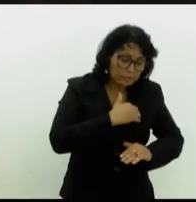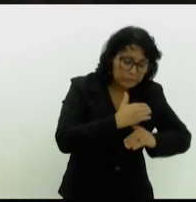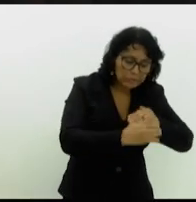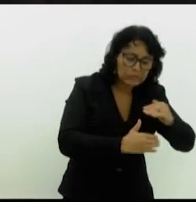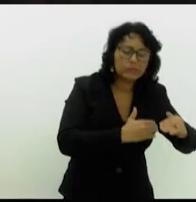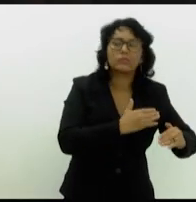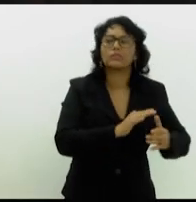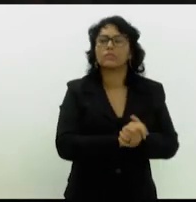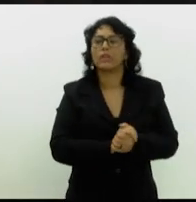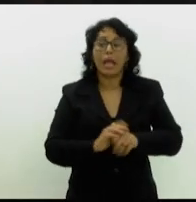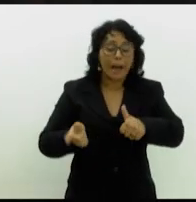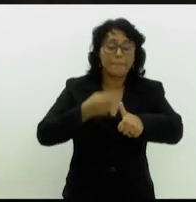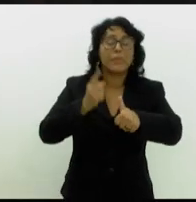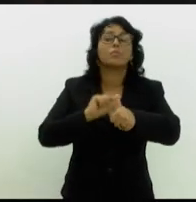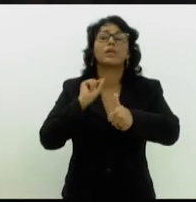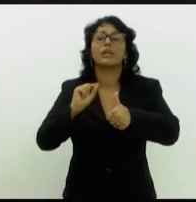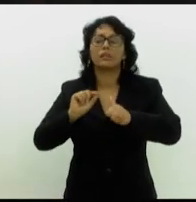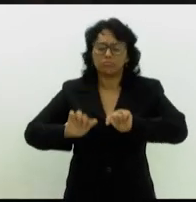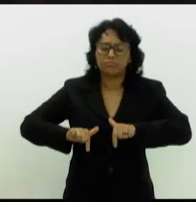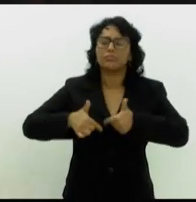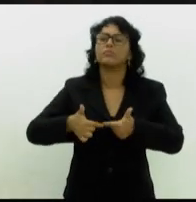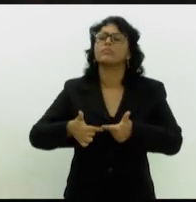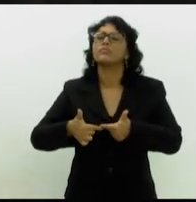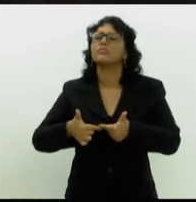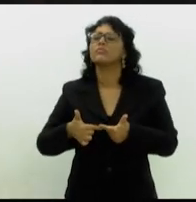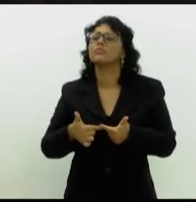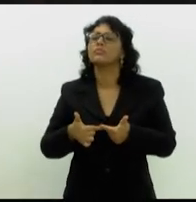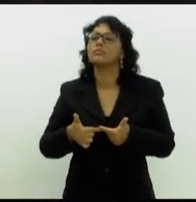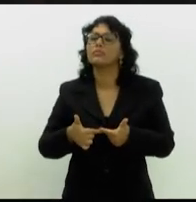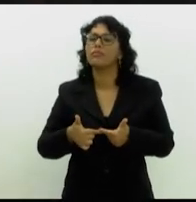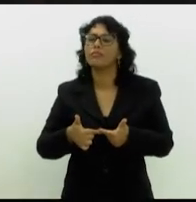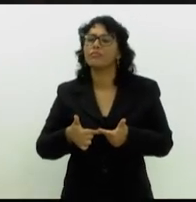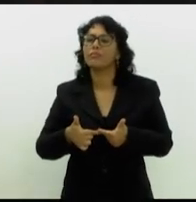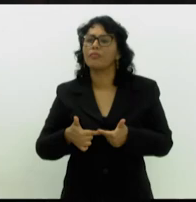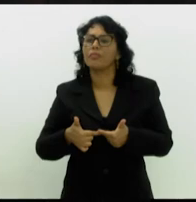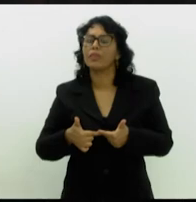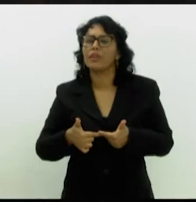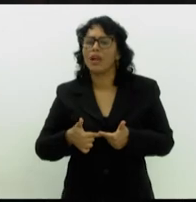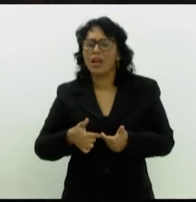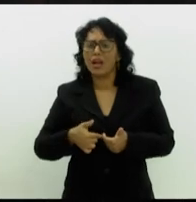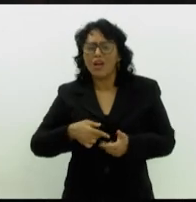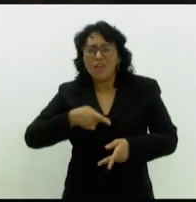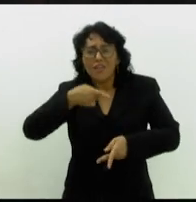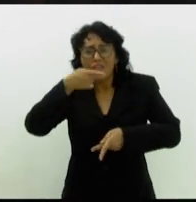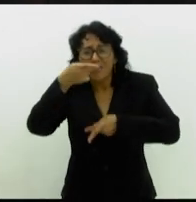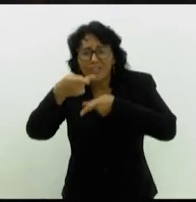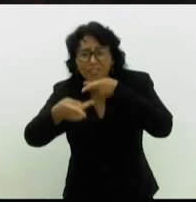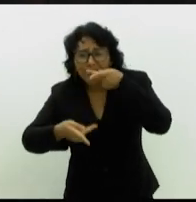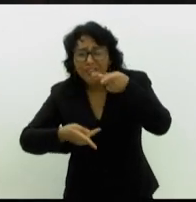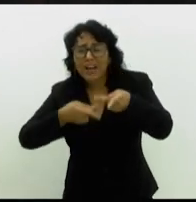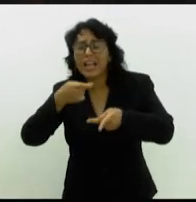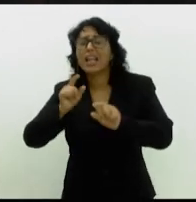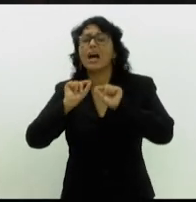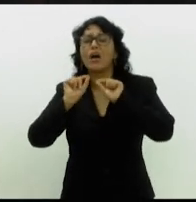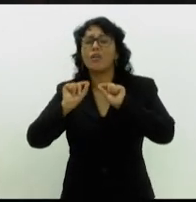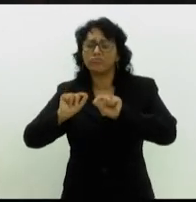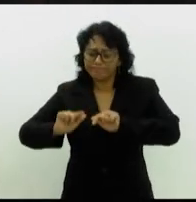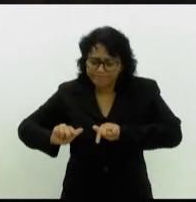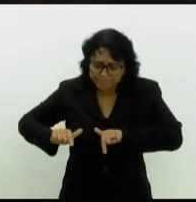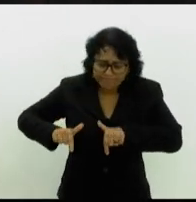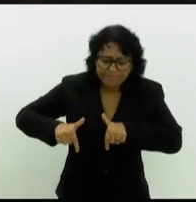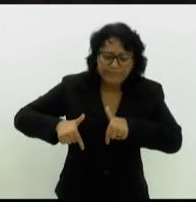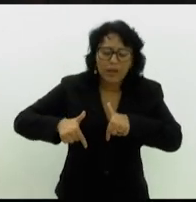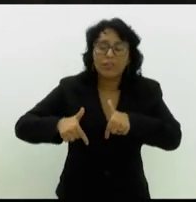fazendo a primeira delas é falar da frente parlamentar que fizemos na segunda-feira né de